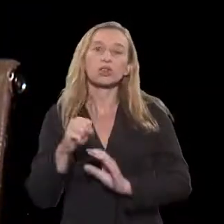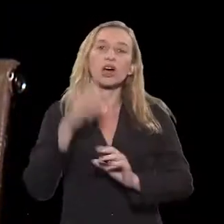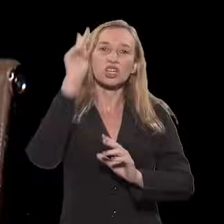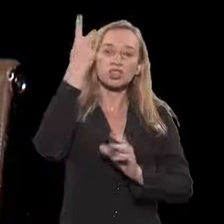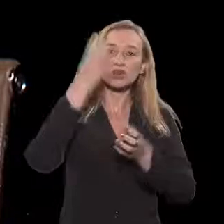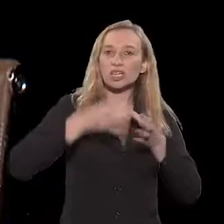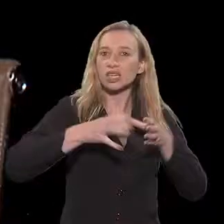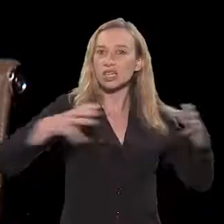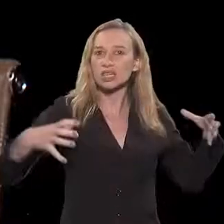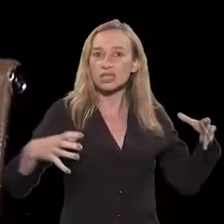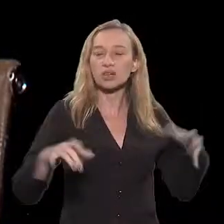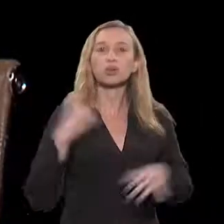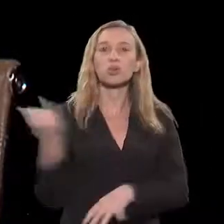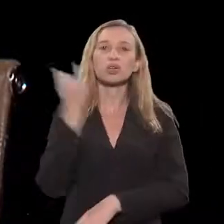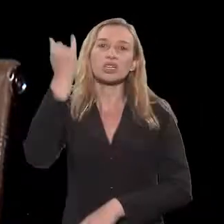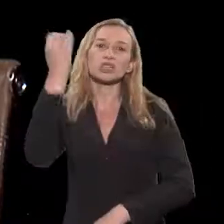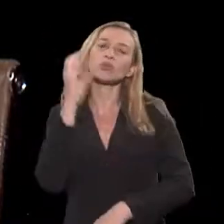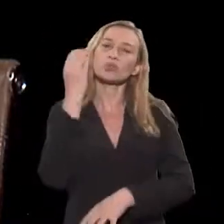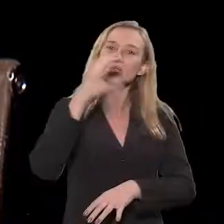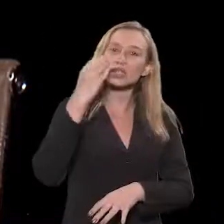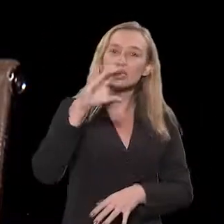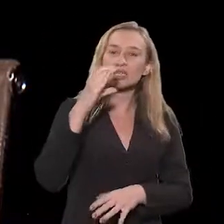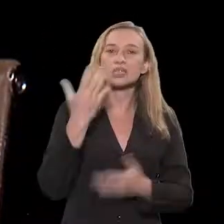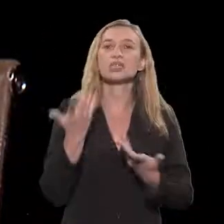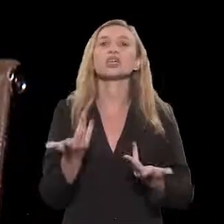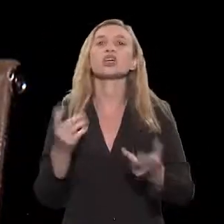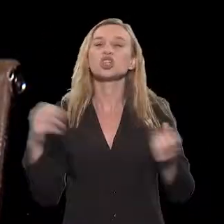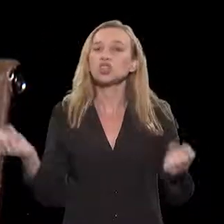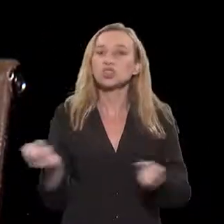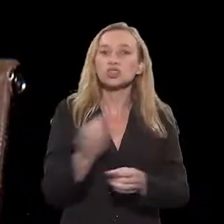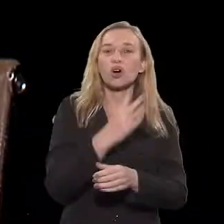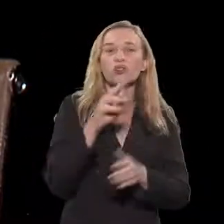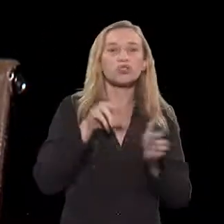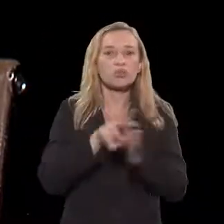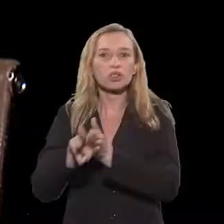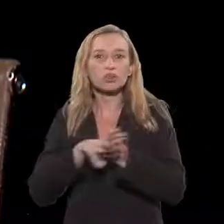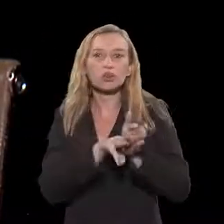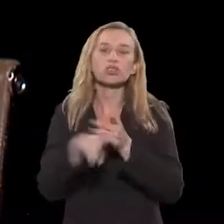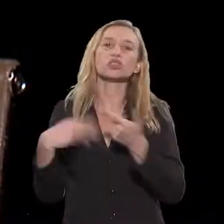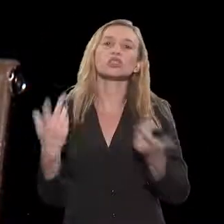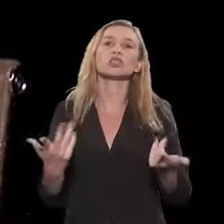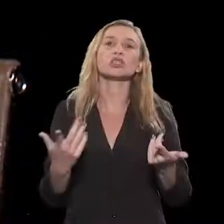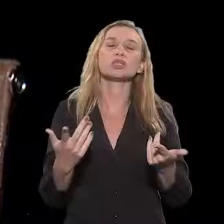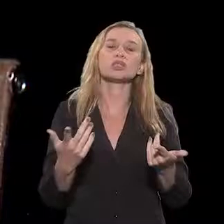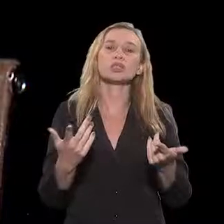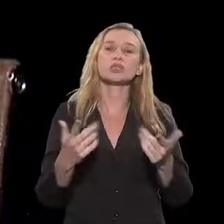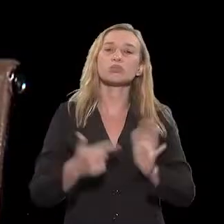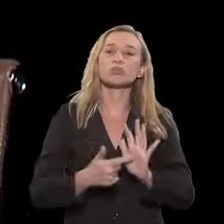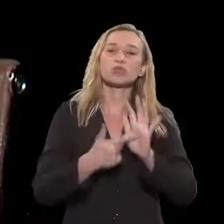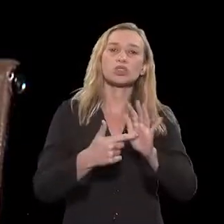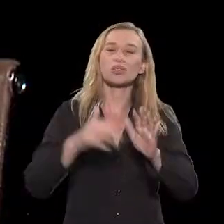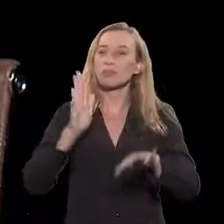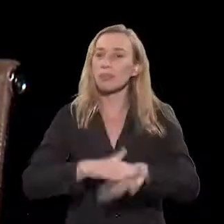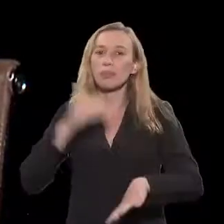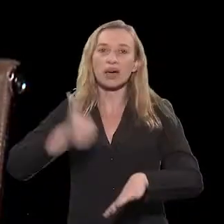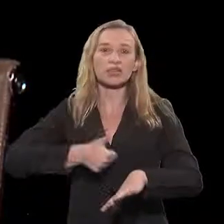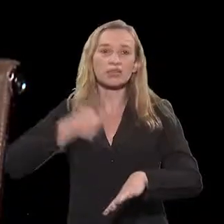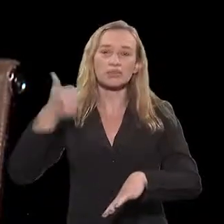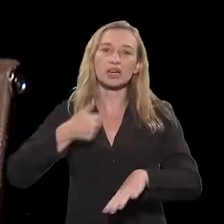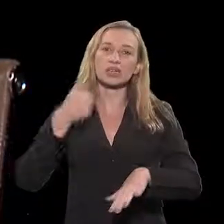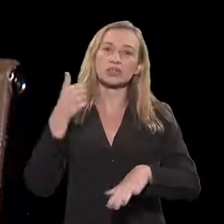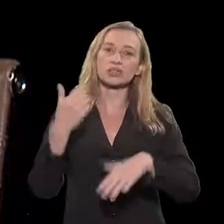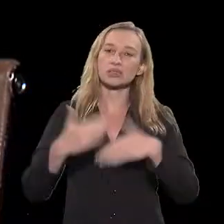história cresceu em importância como ciência e adquiriu novas metodologias que a tornaram muito